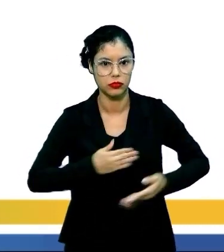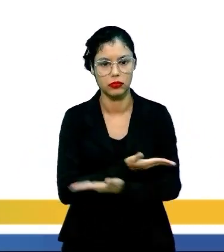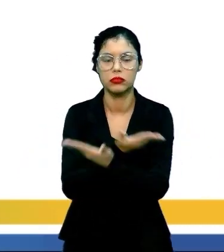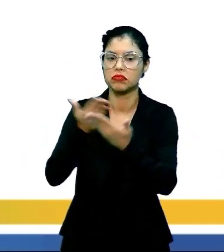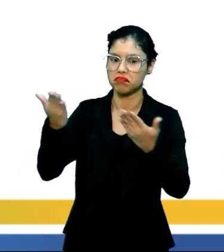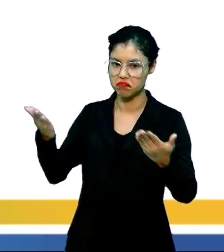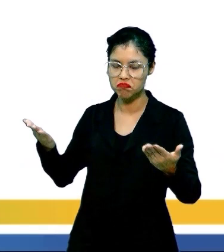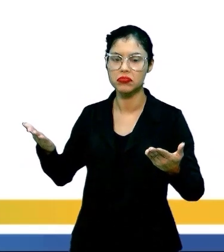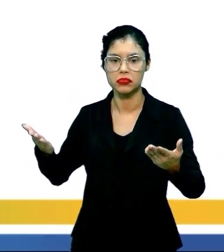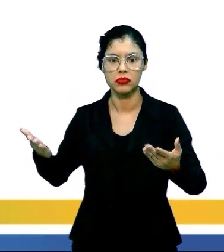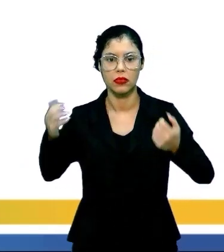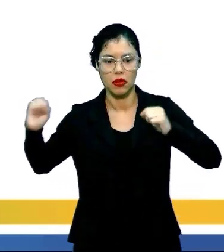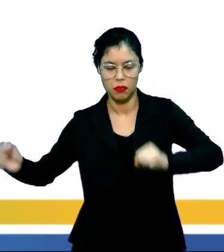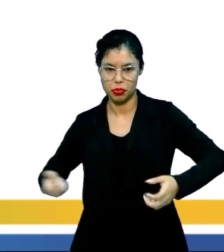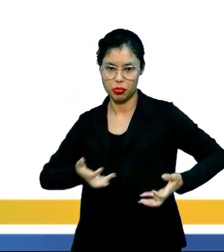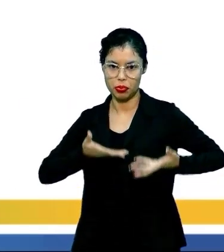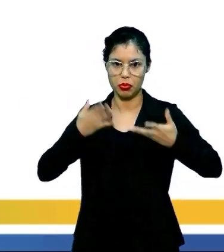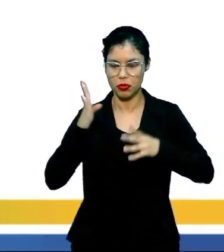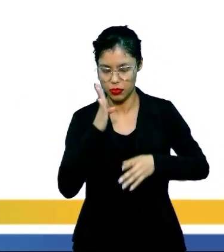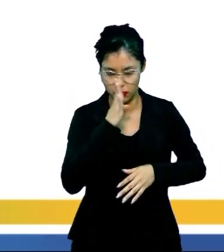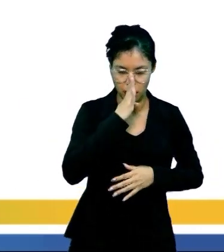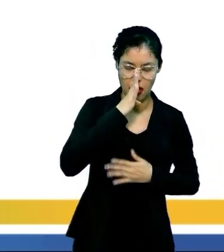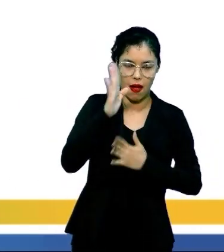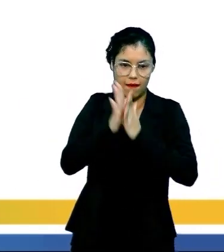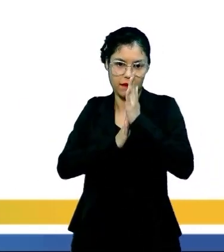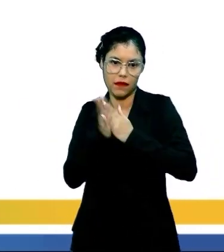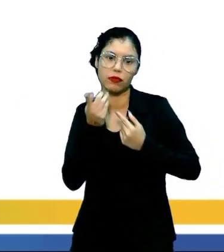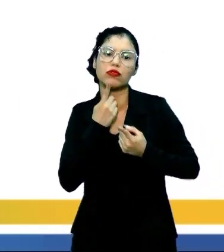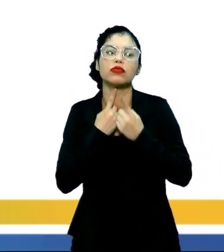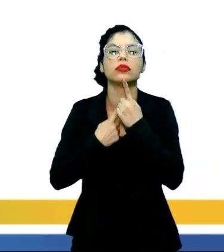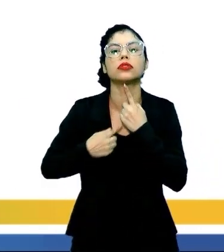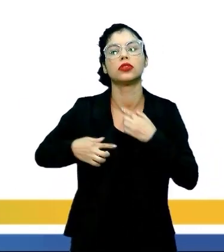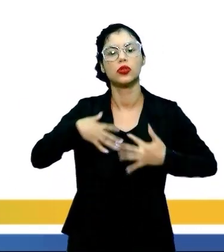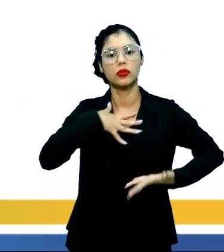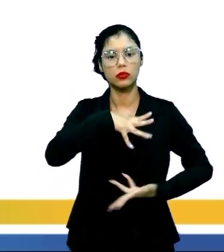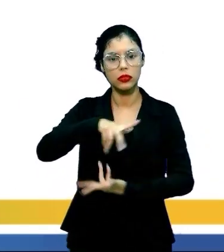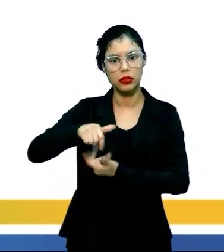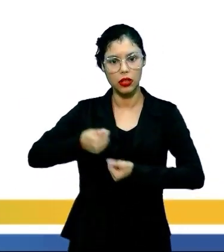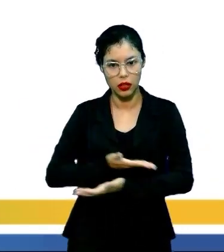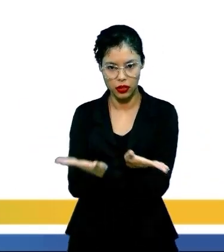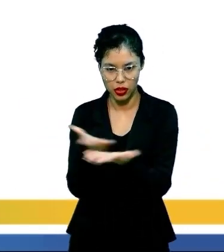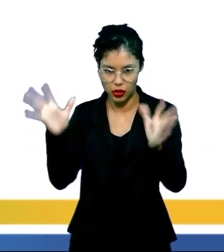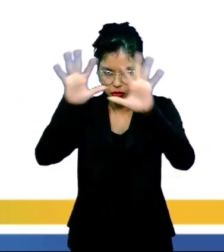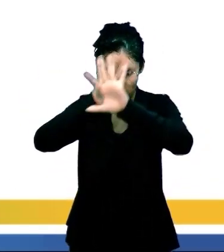humildes seres, embriagado, tonto de prazeres, o mundo para